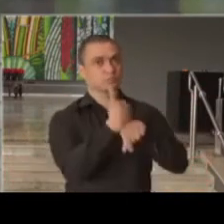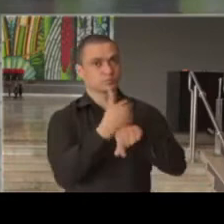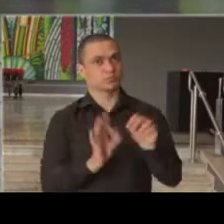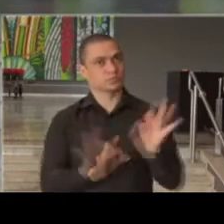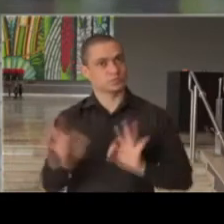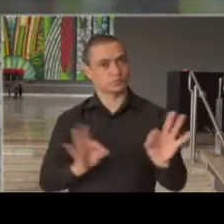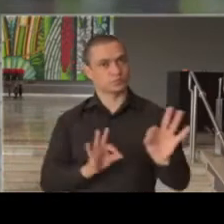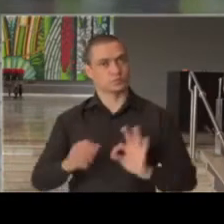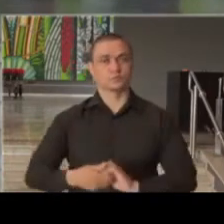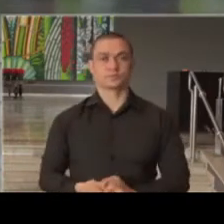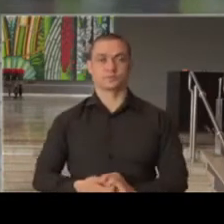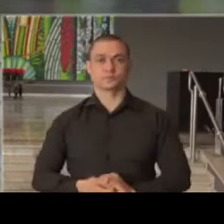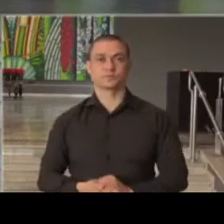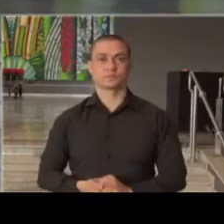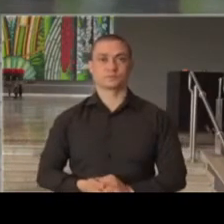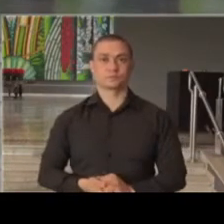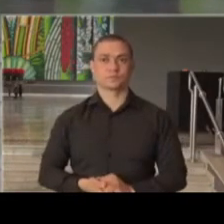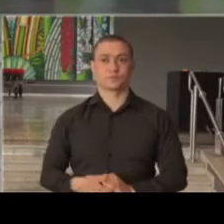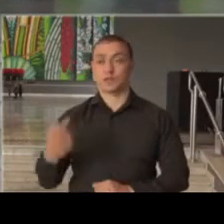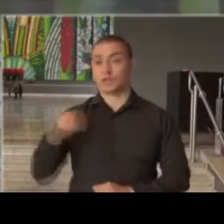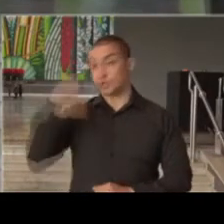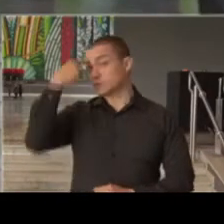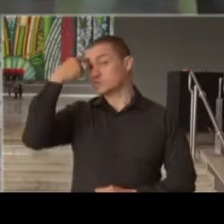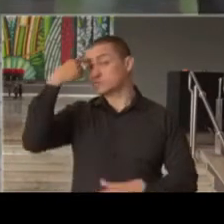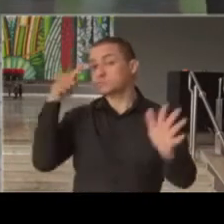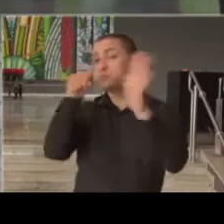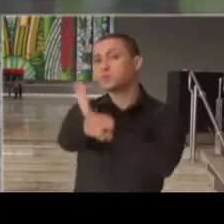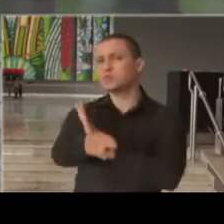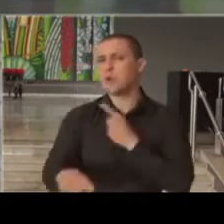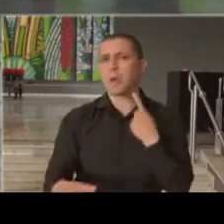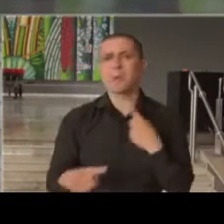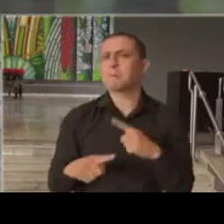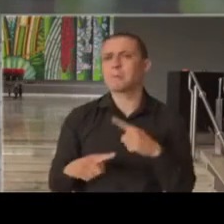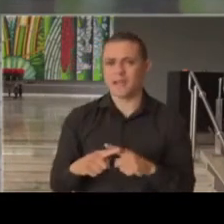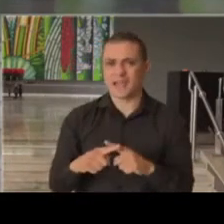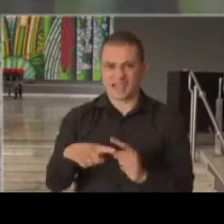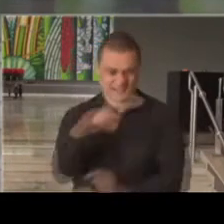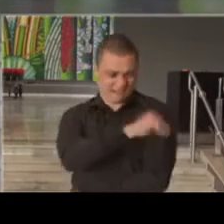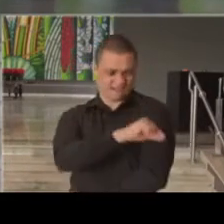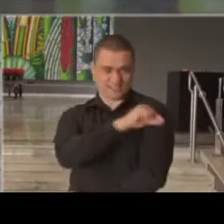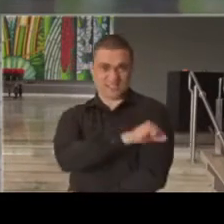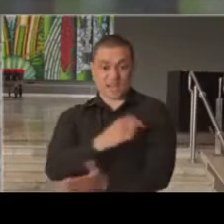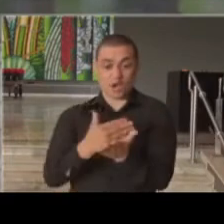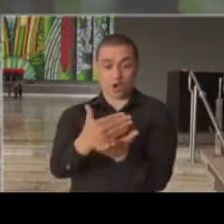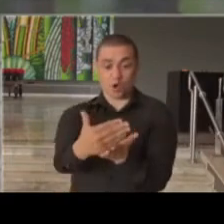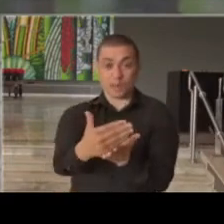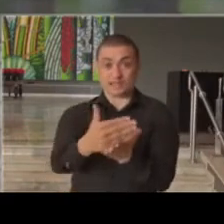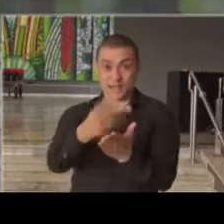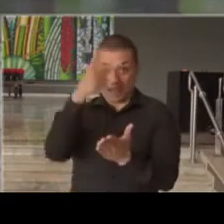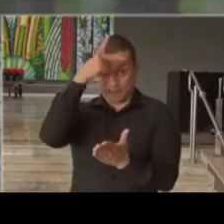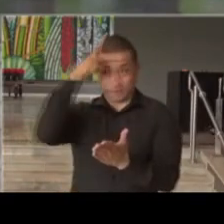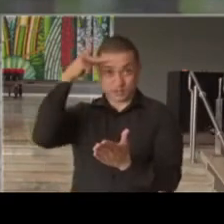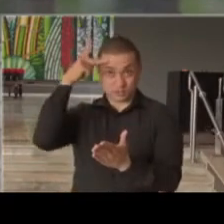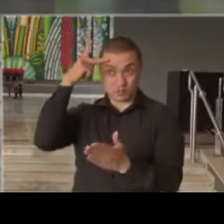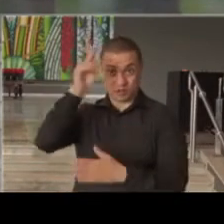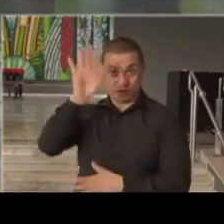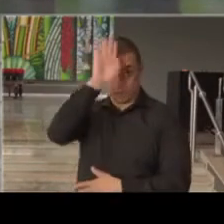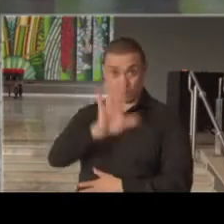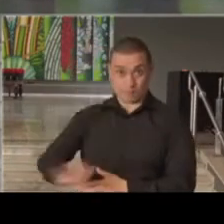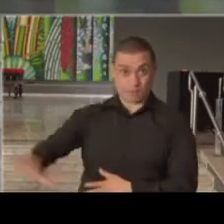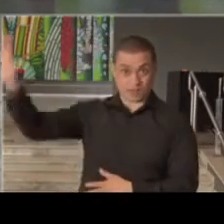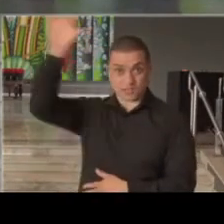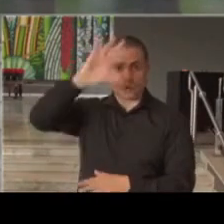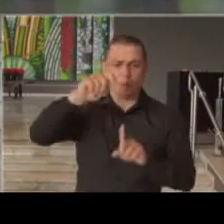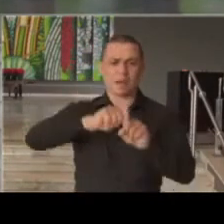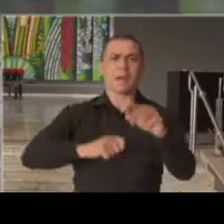antecipando. Eu pergunto, por que iniciar a vacinação dos brasileiros em